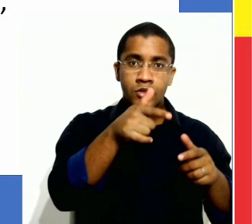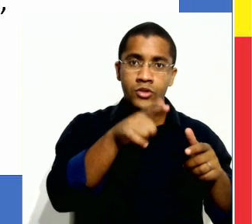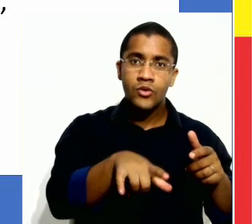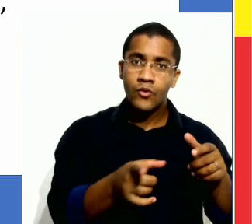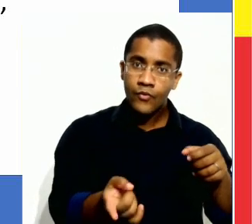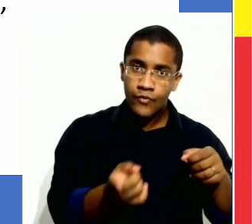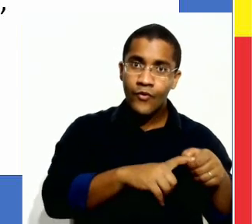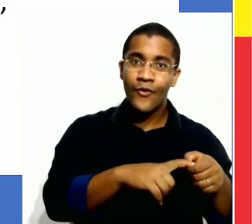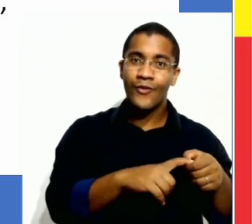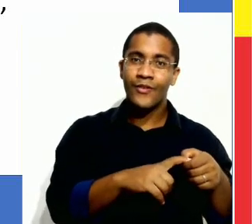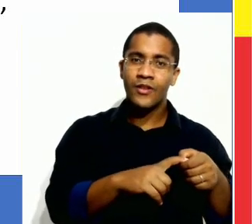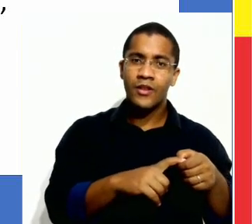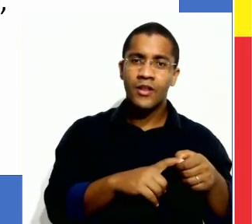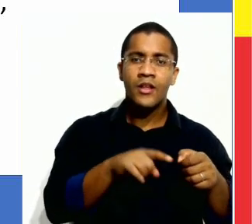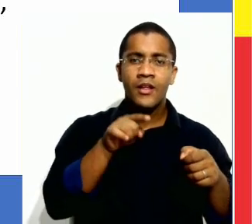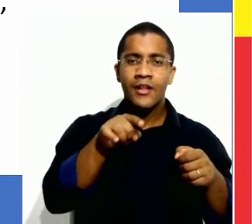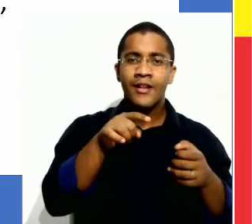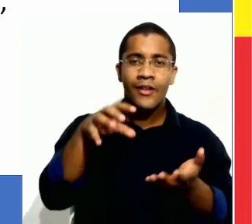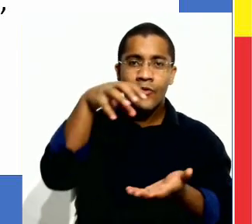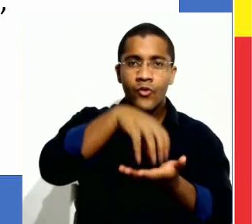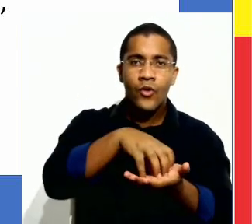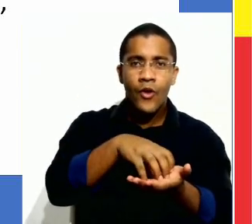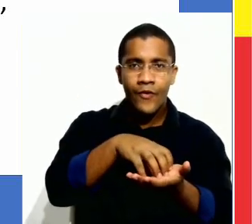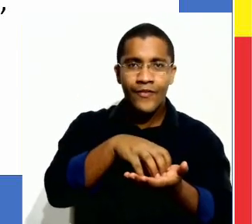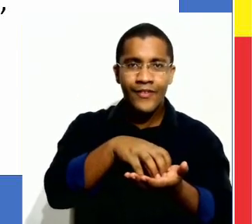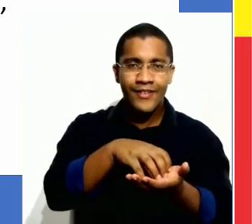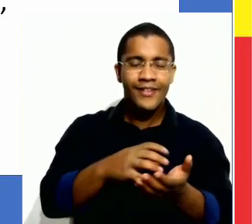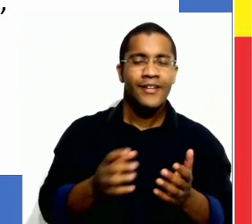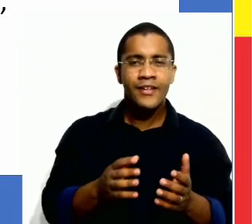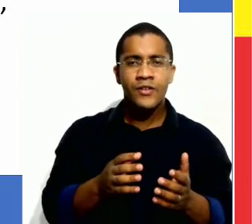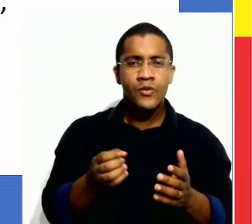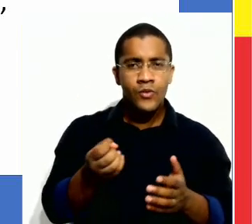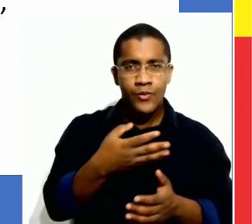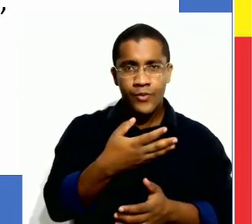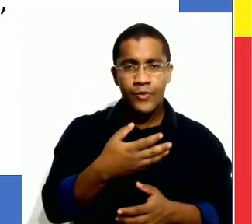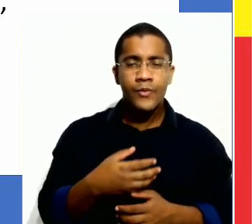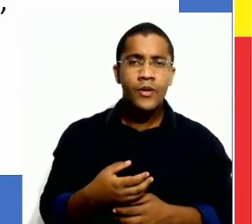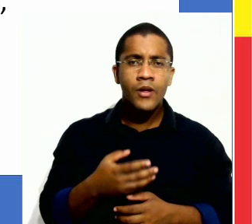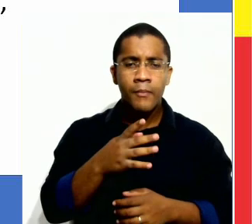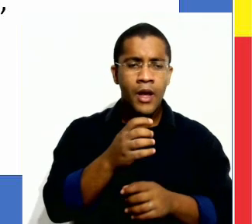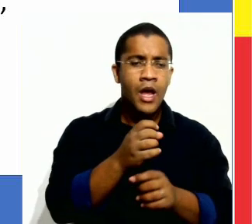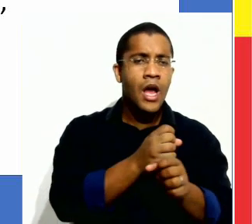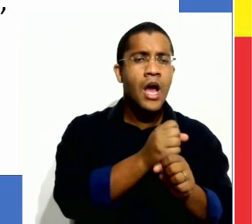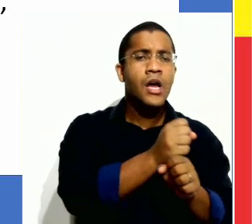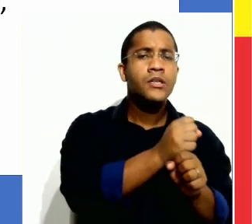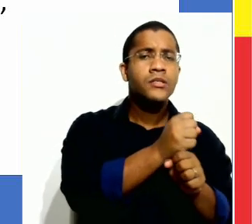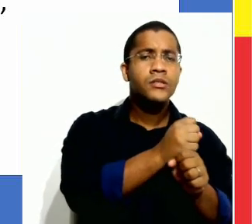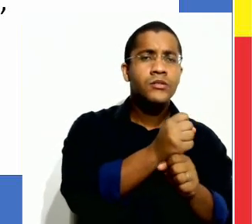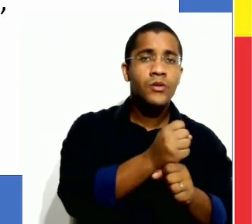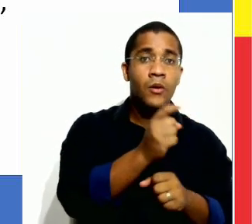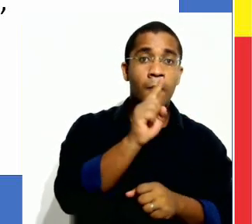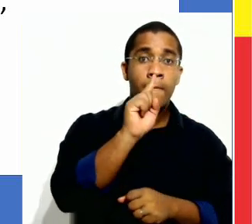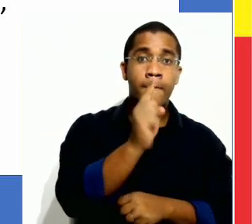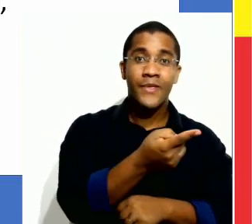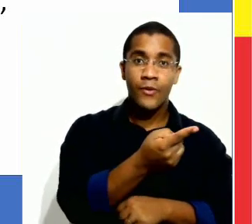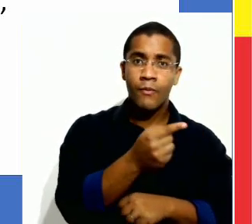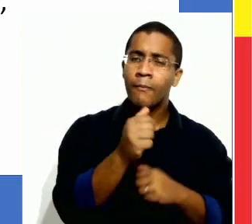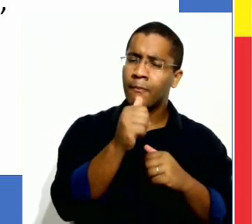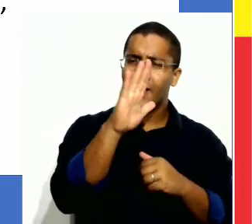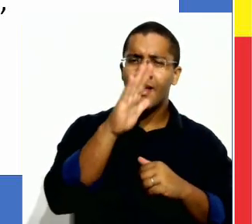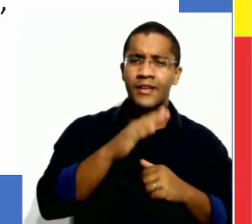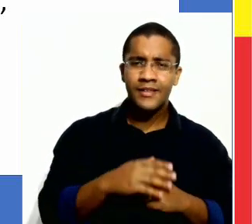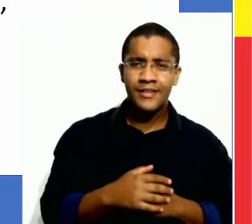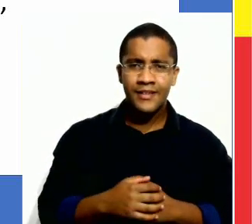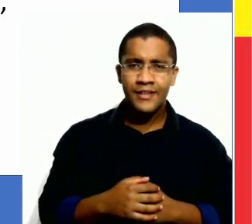da cidade de Merói, nova capital, estendendo-se por mais de 1000 anos.